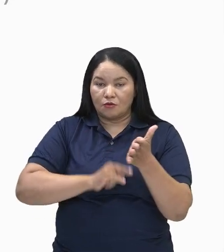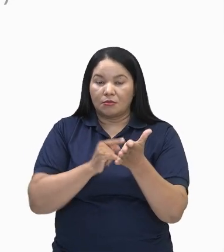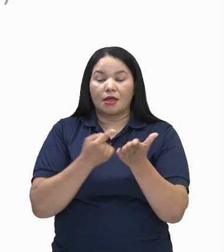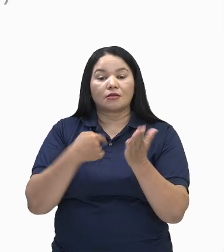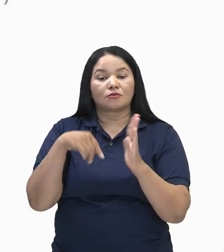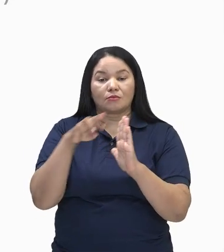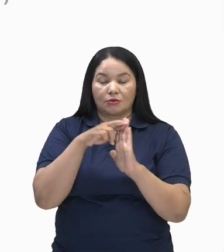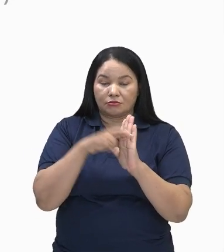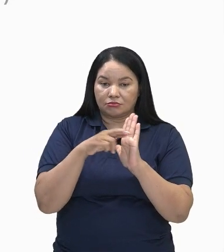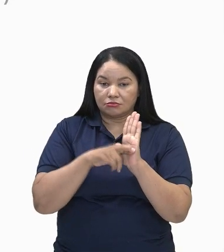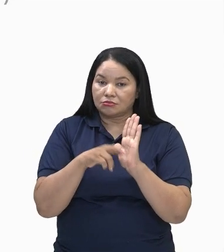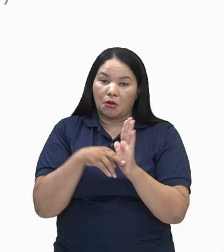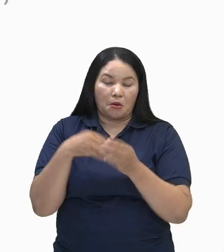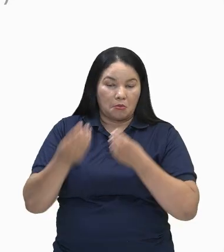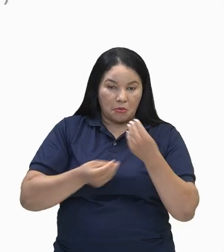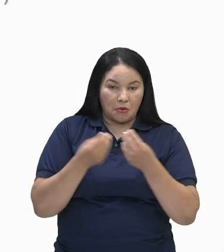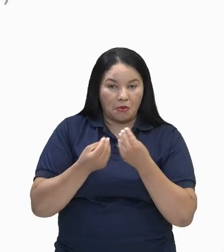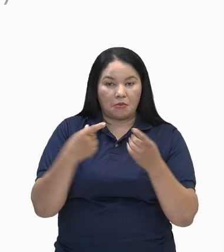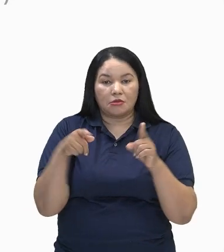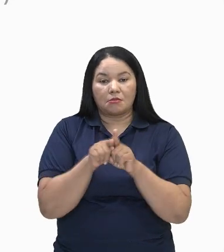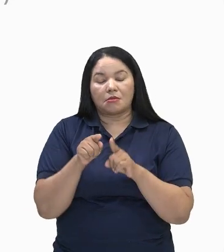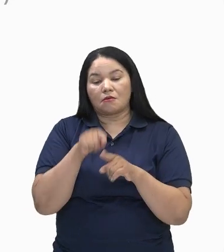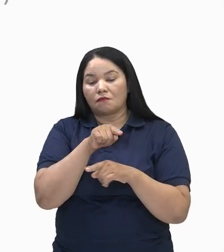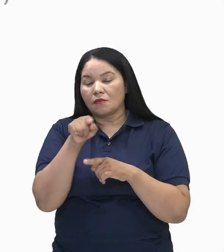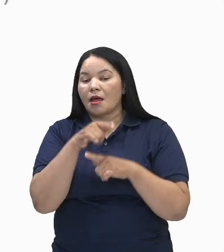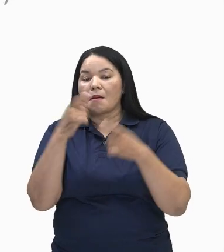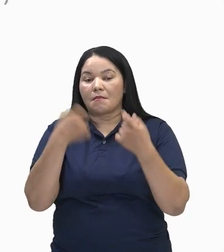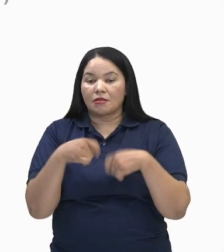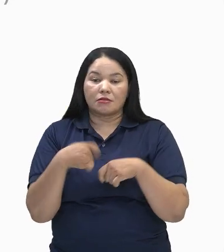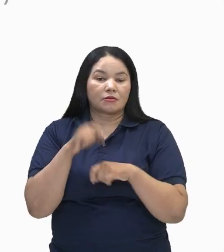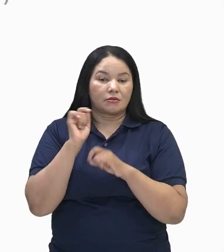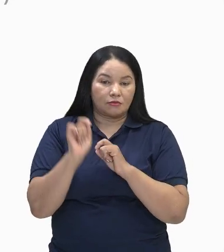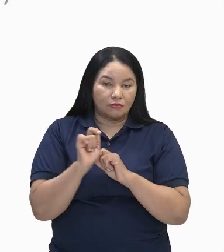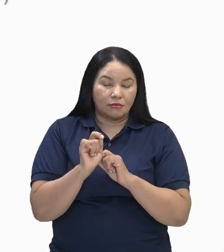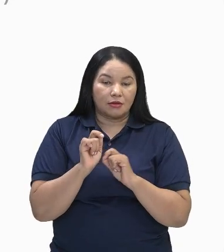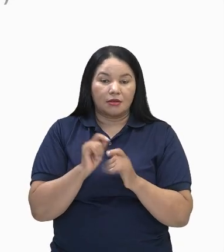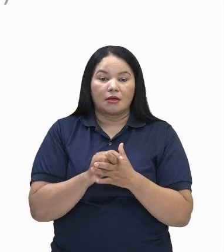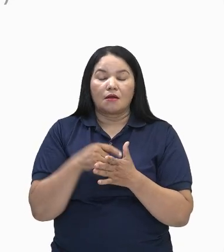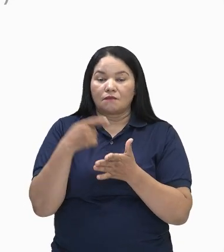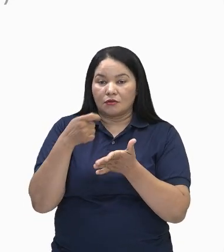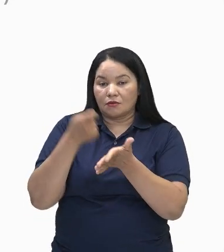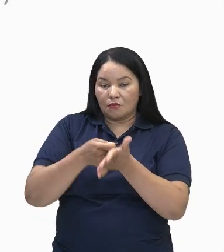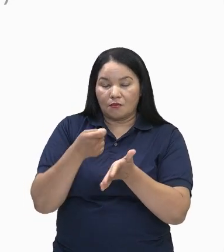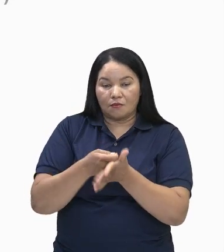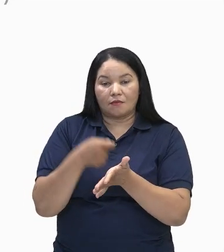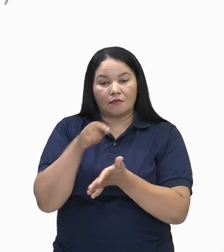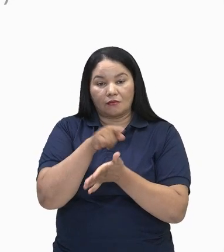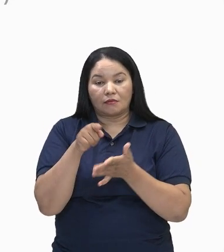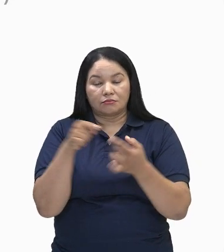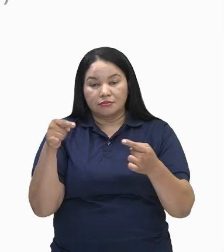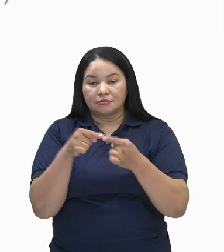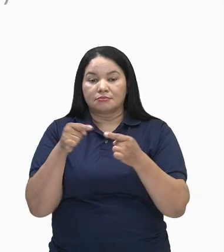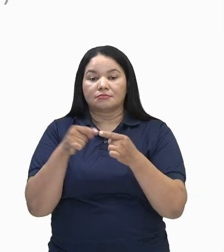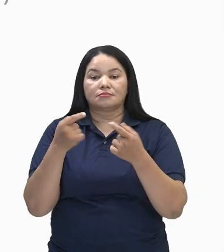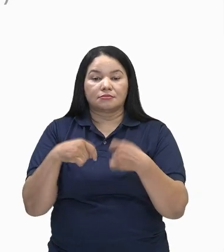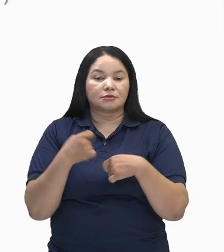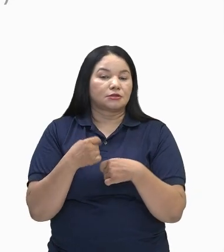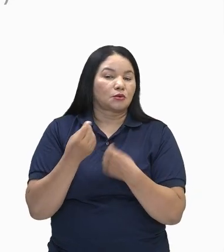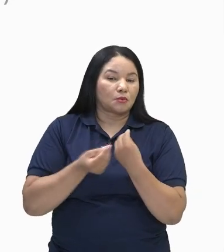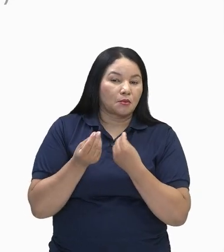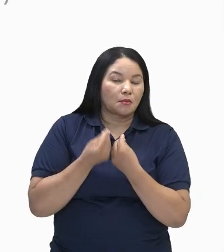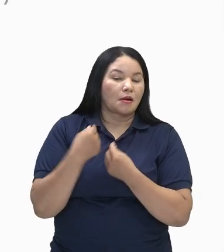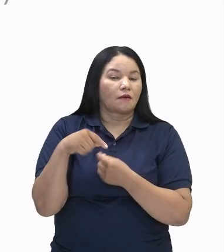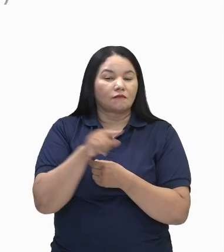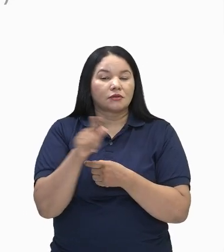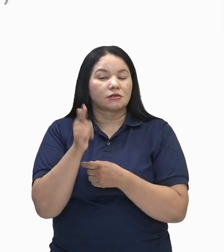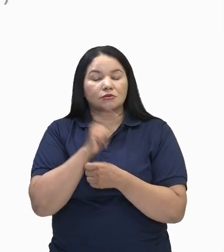vai acontecer, qual é o seu dever, né, o que é que você tem que cumprir, o que não tem, o que é que você vai ganhar com